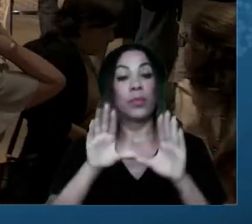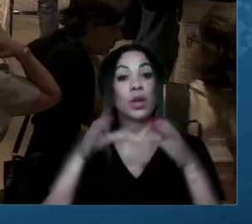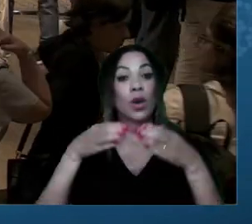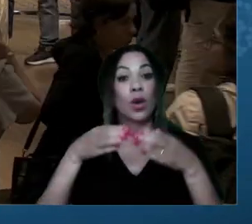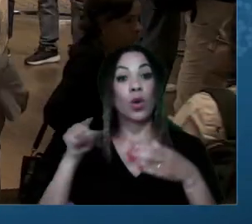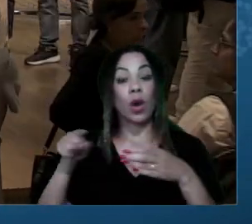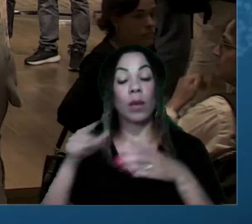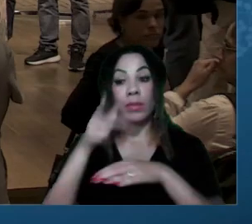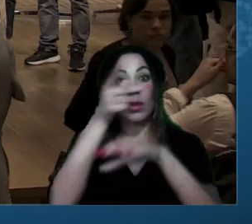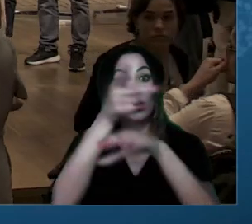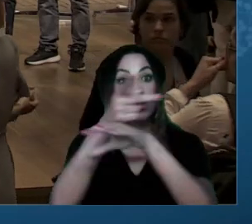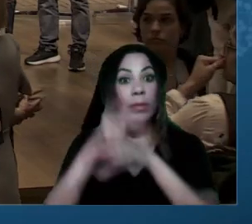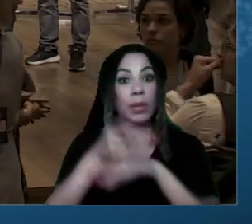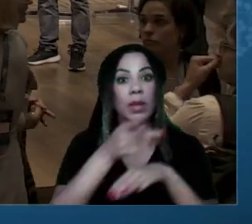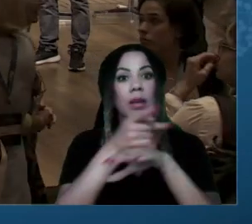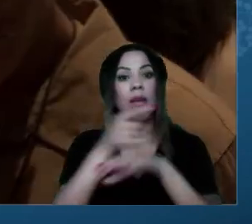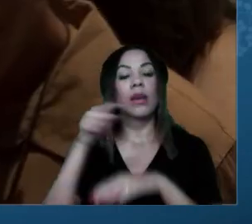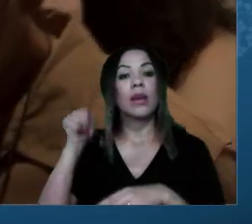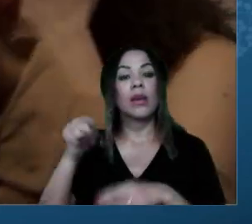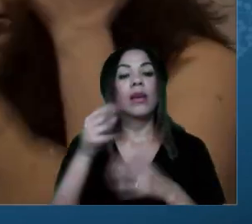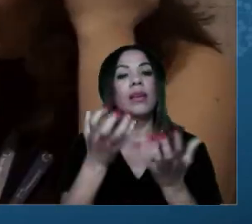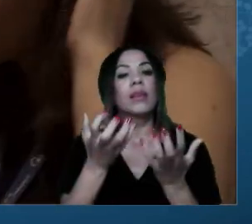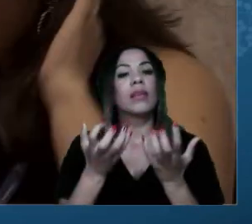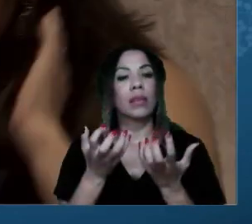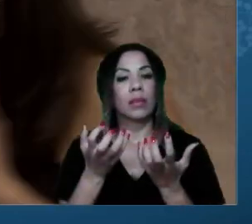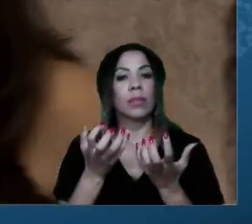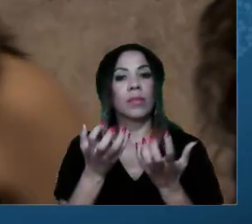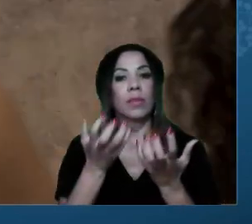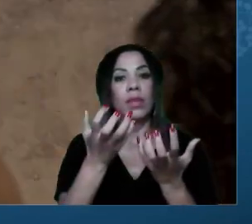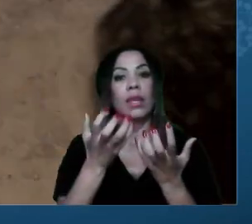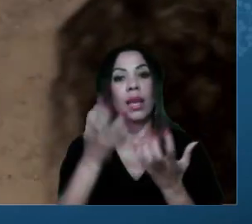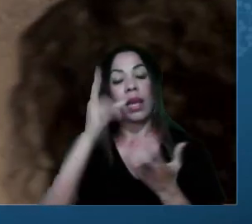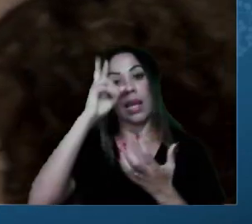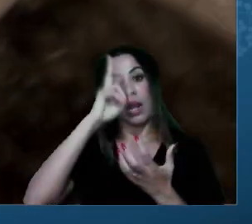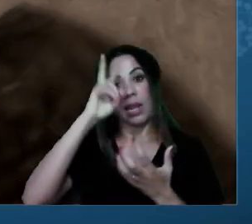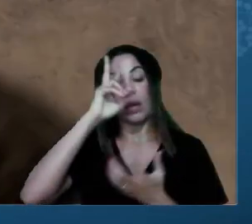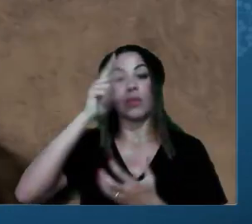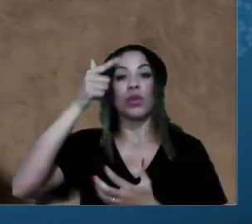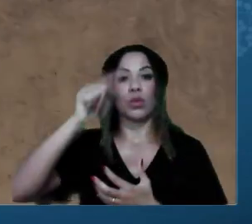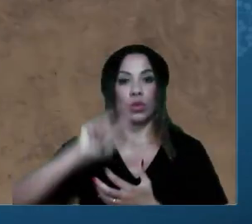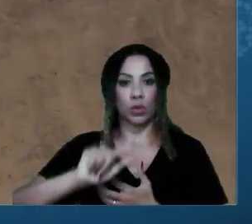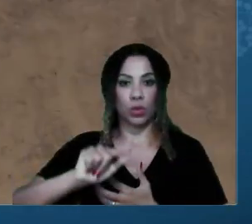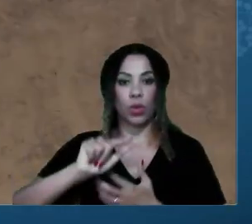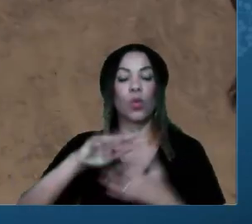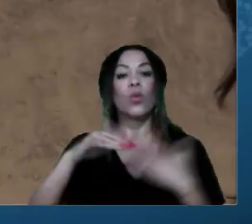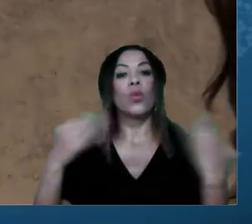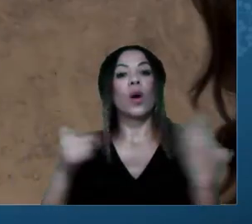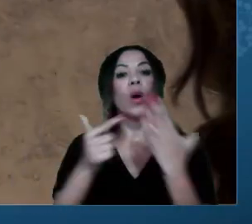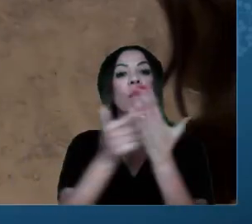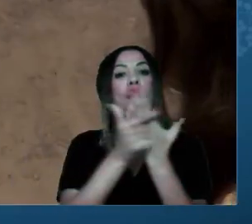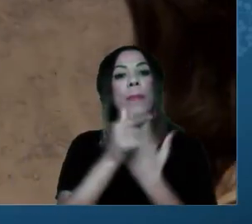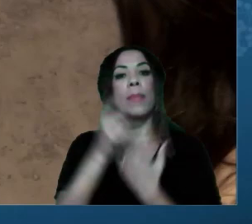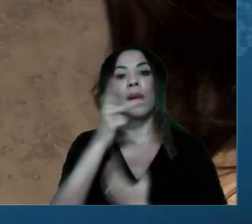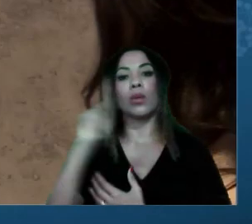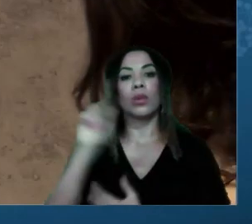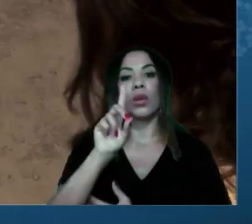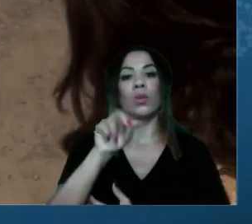premiadora... queria relembrar novamente o papel que o Daniel fez